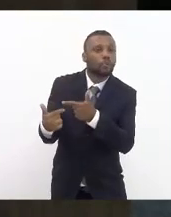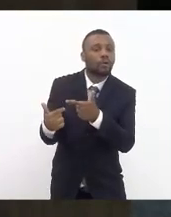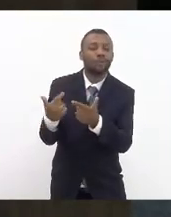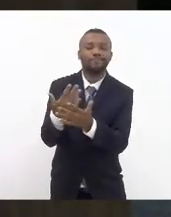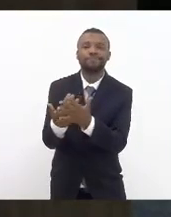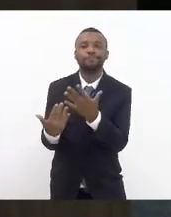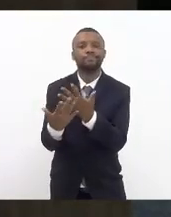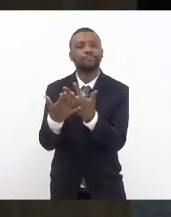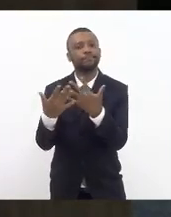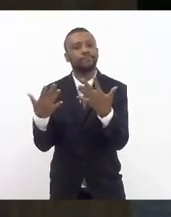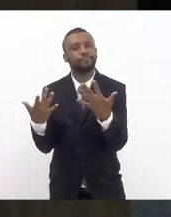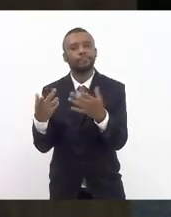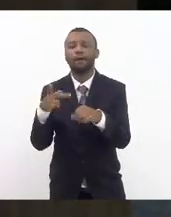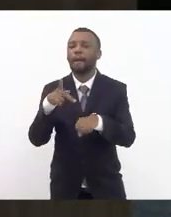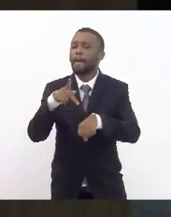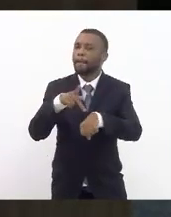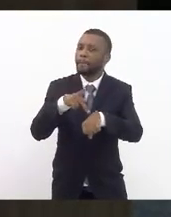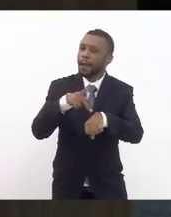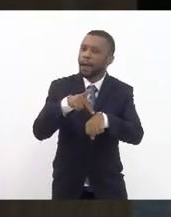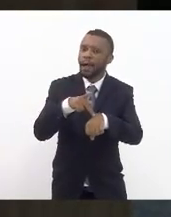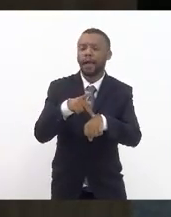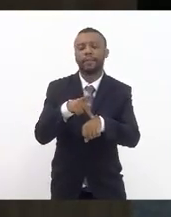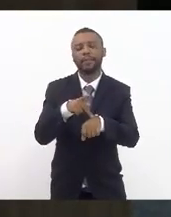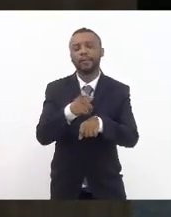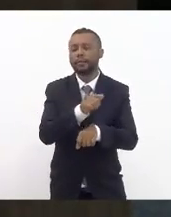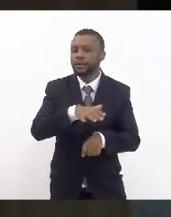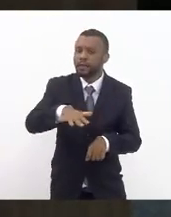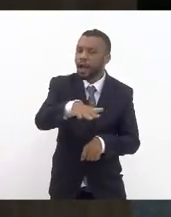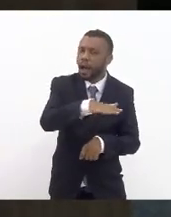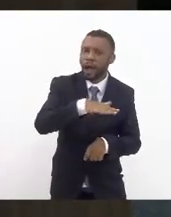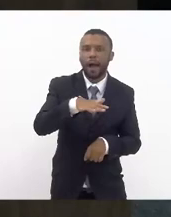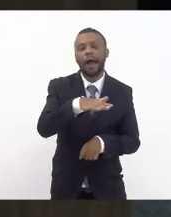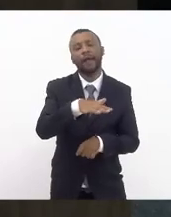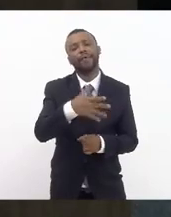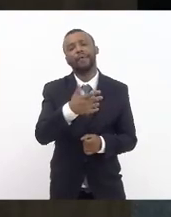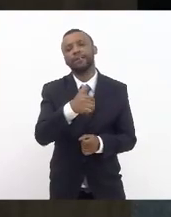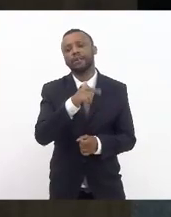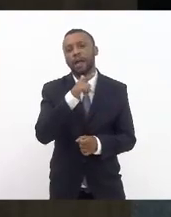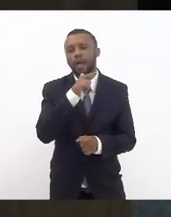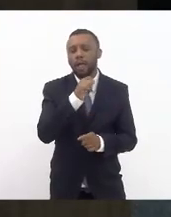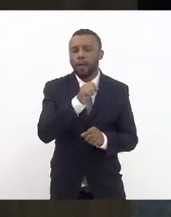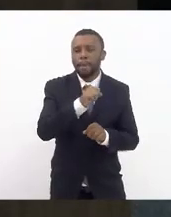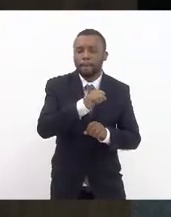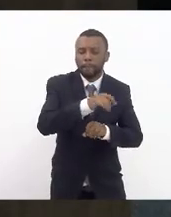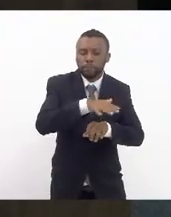em pedras situadas em áreas, né, de costa, em